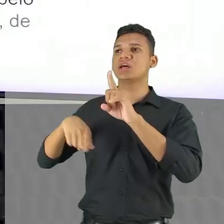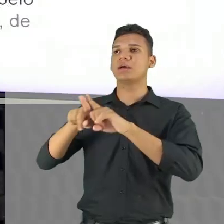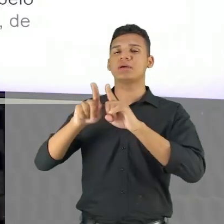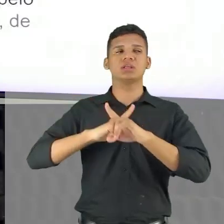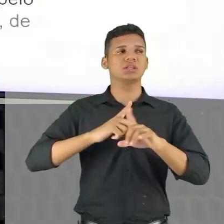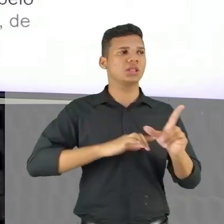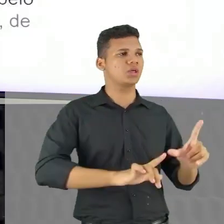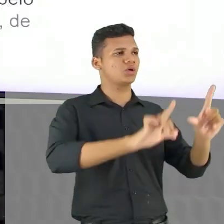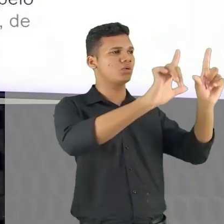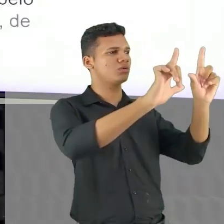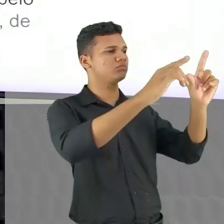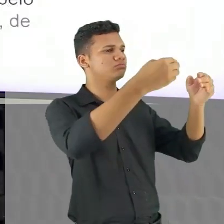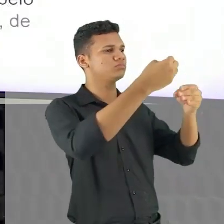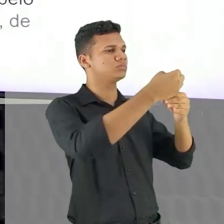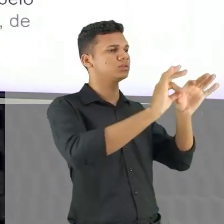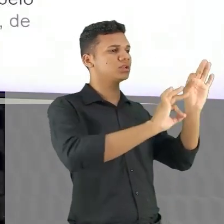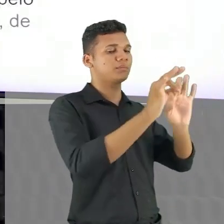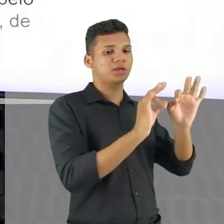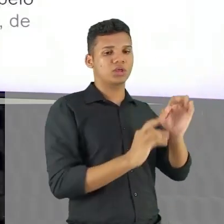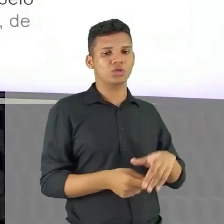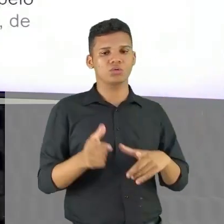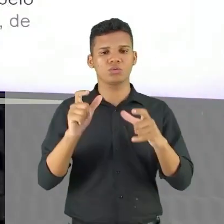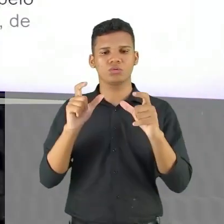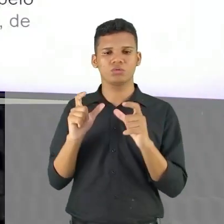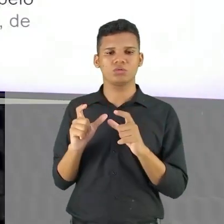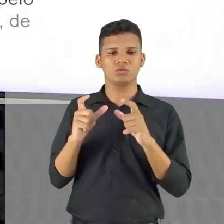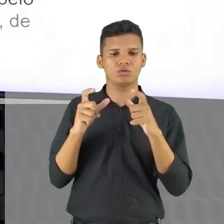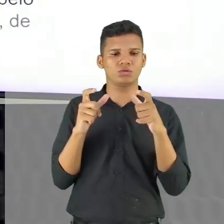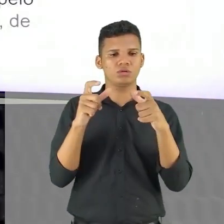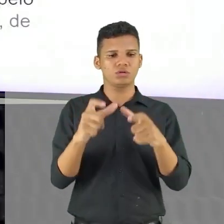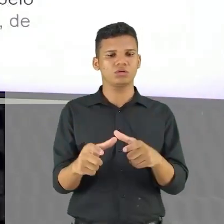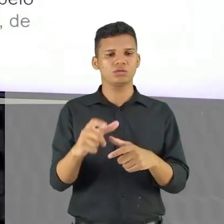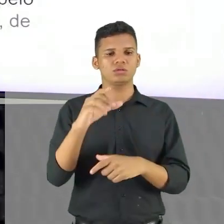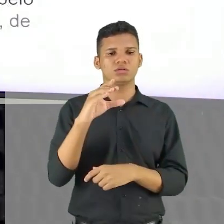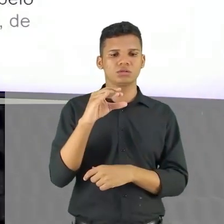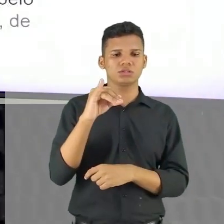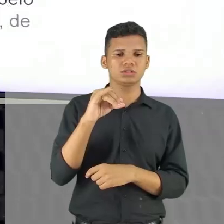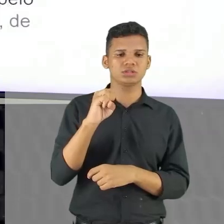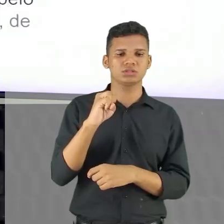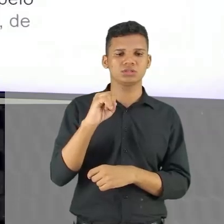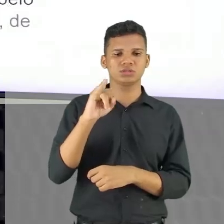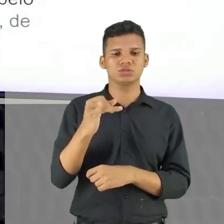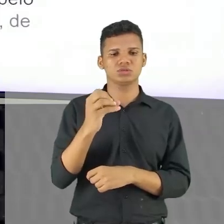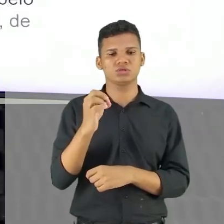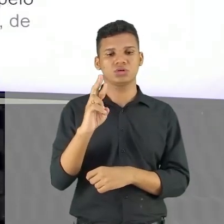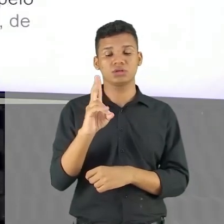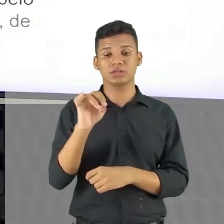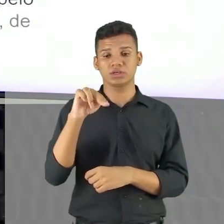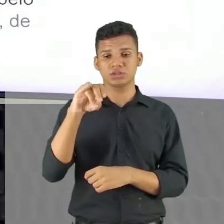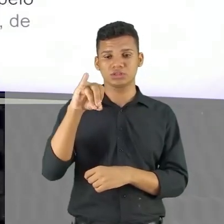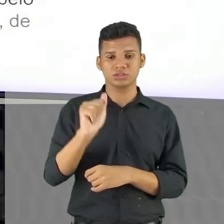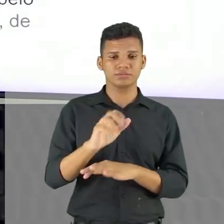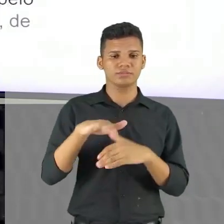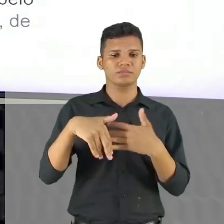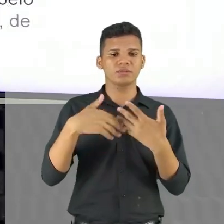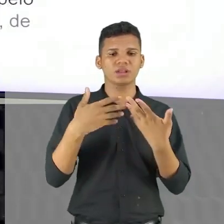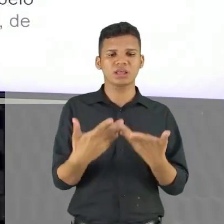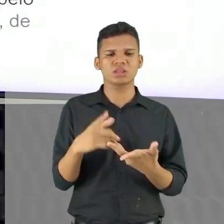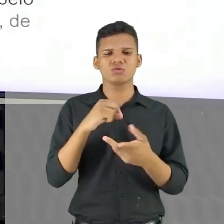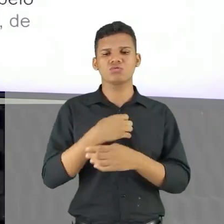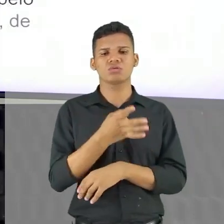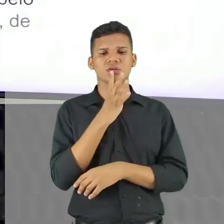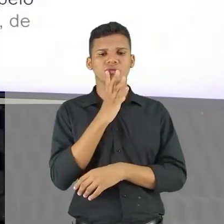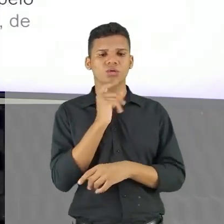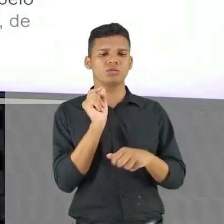ao ar livre em Ramallah, na Cisjordânia, para acompanhar o voto da resolução que pedia o reconhecimento